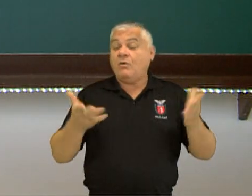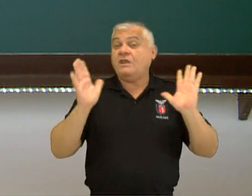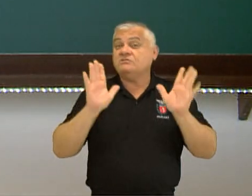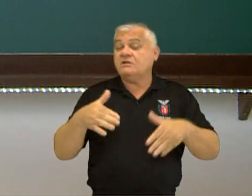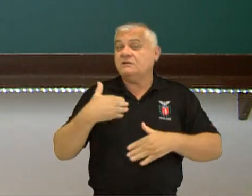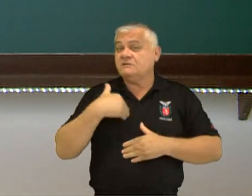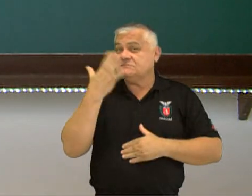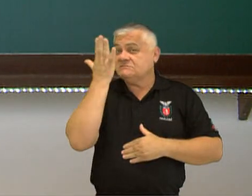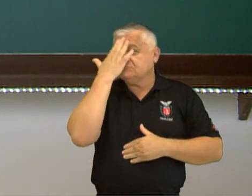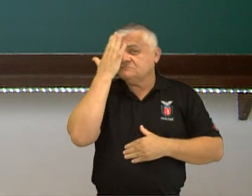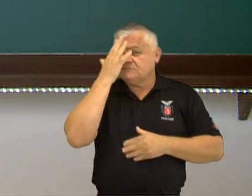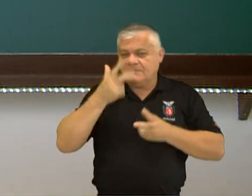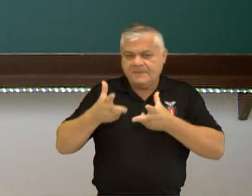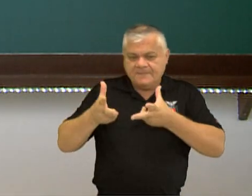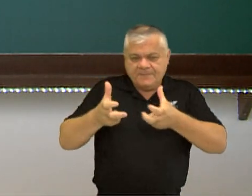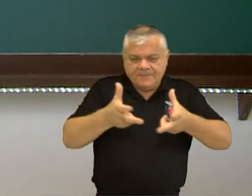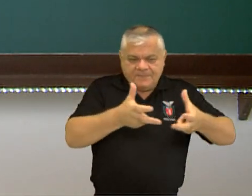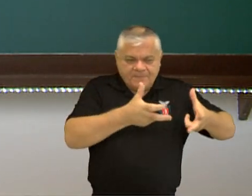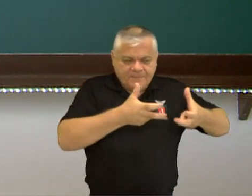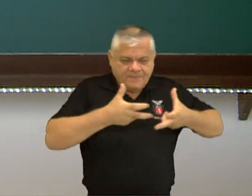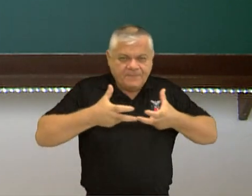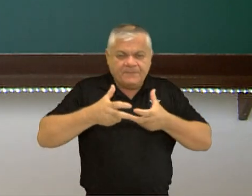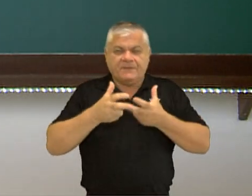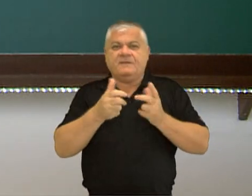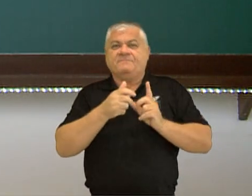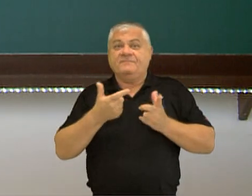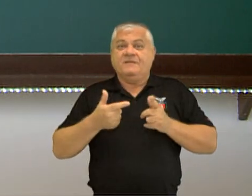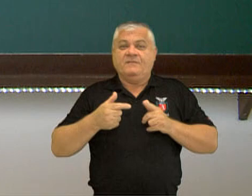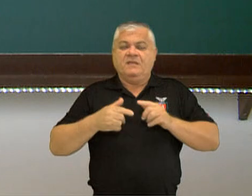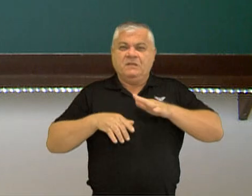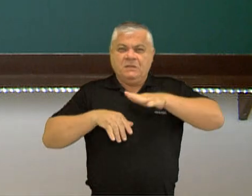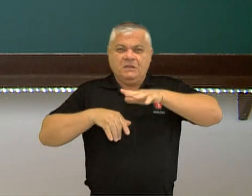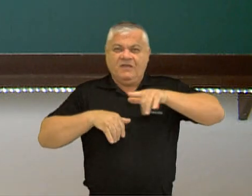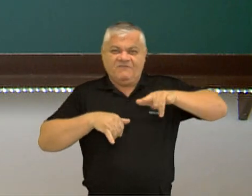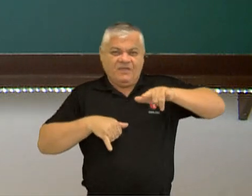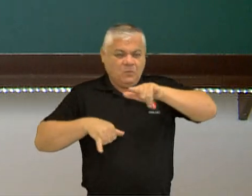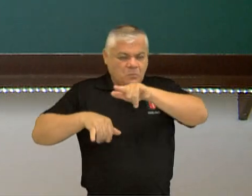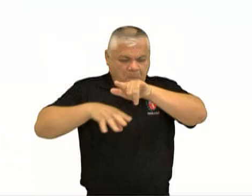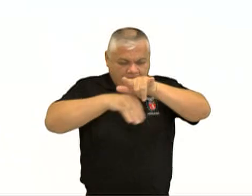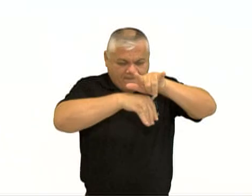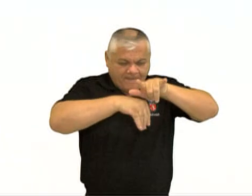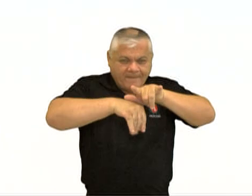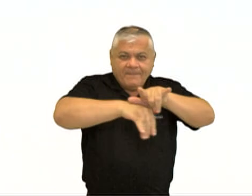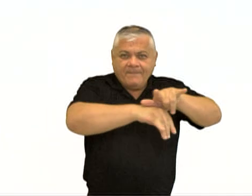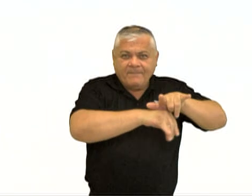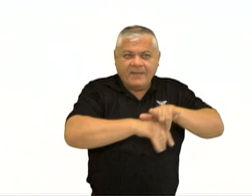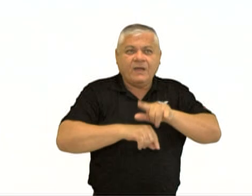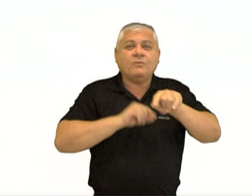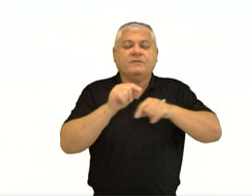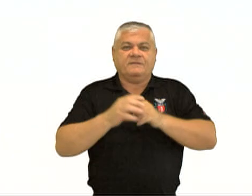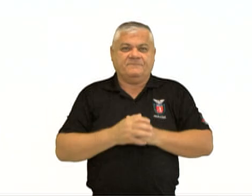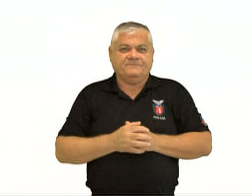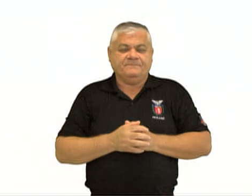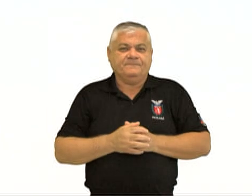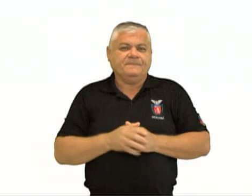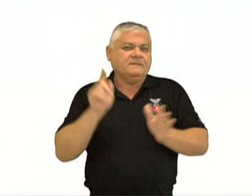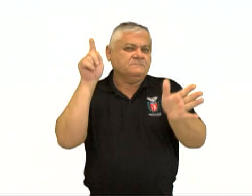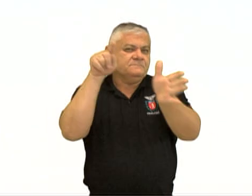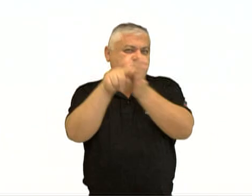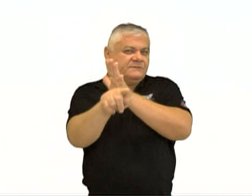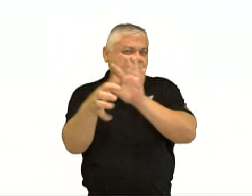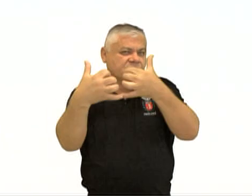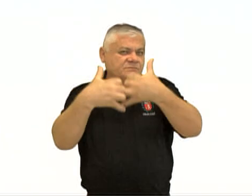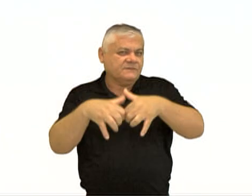noção sobre o sensoriamento remoto e sobre a aerofotogrametria, nosso quiz na tela para você, ó. Sensoriamento remoto é o conjunto